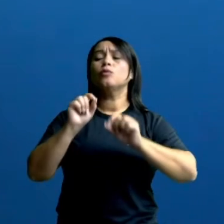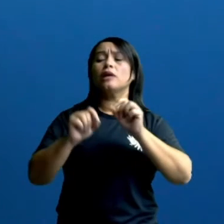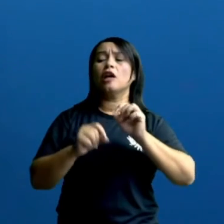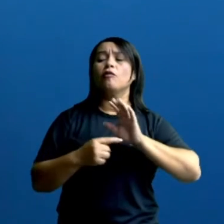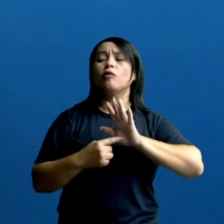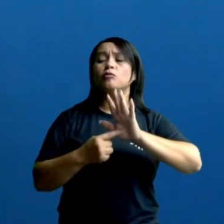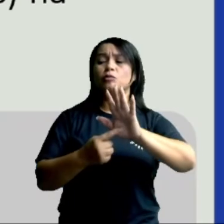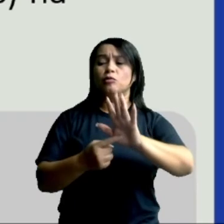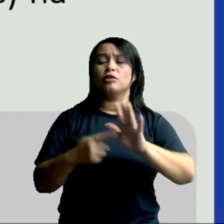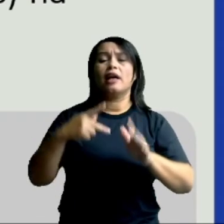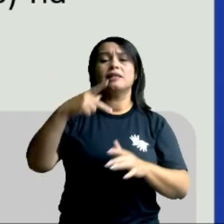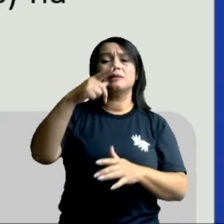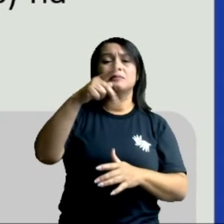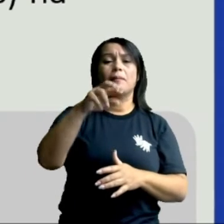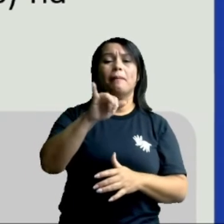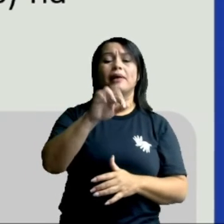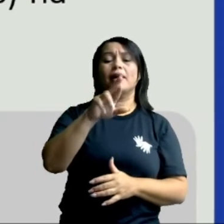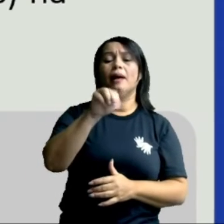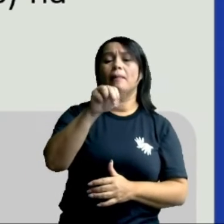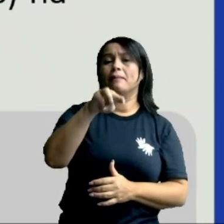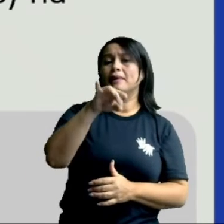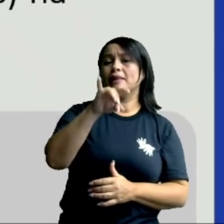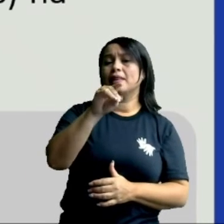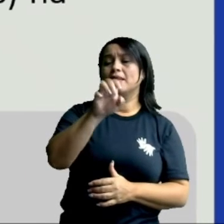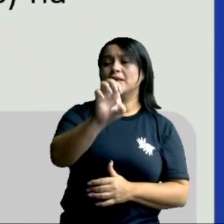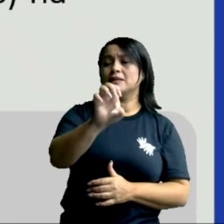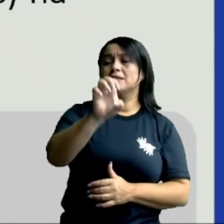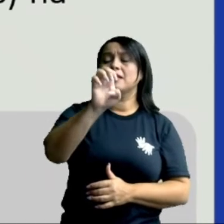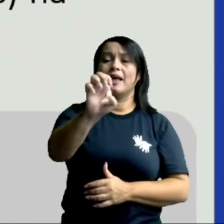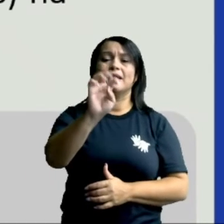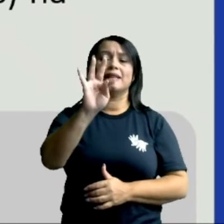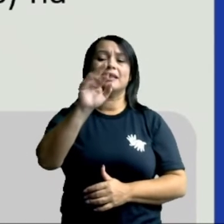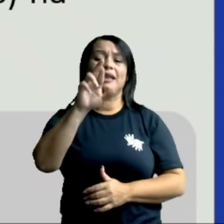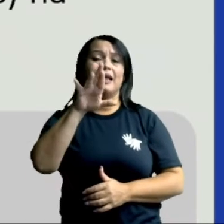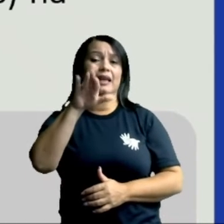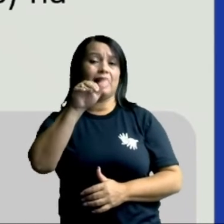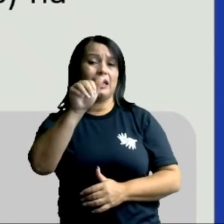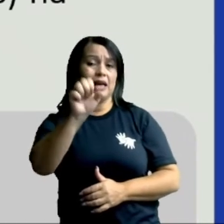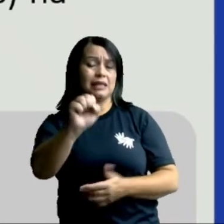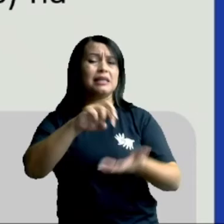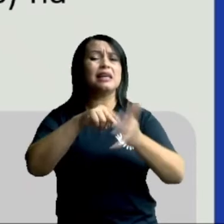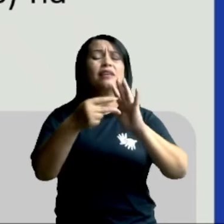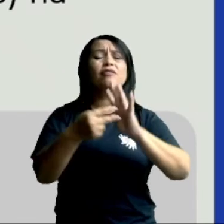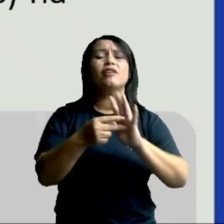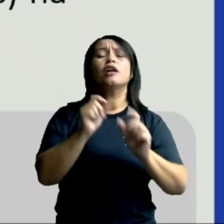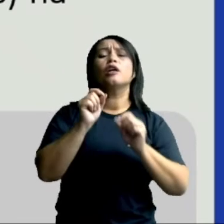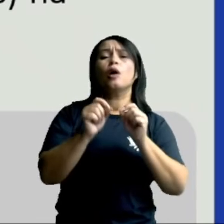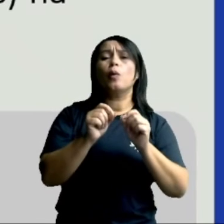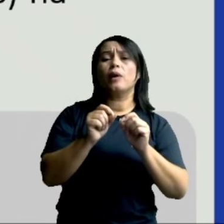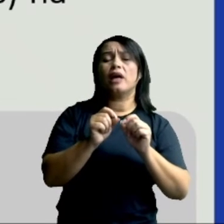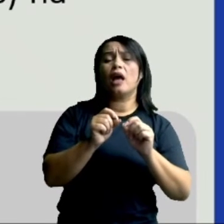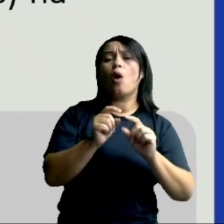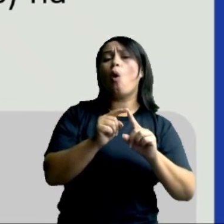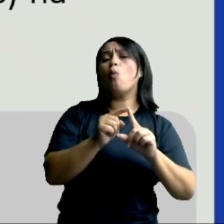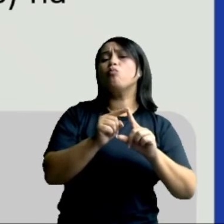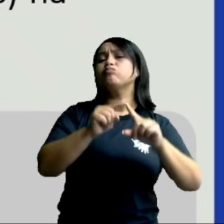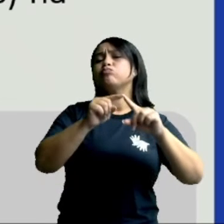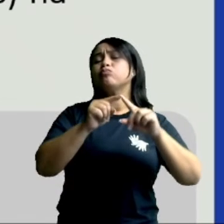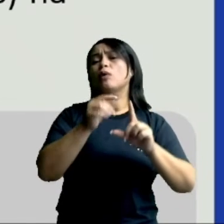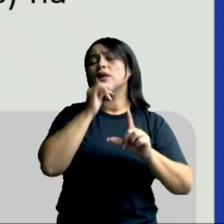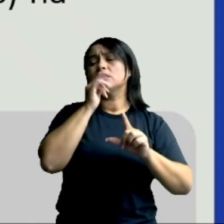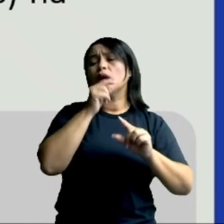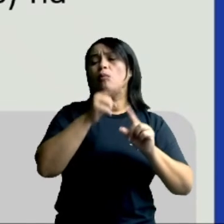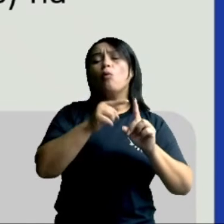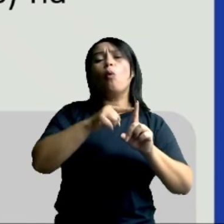pirâmides etárias, que é um gráfico, né, que vai dizer algumas coisas sobre a população. O que é